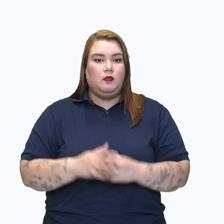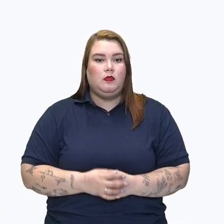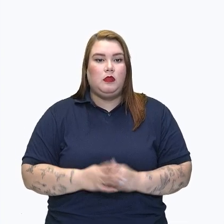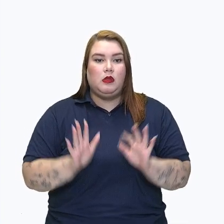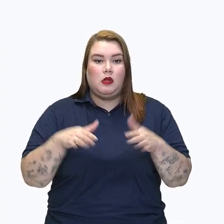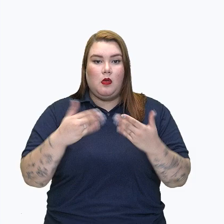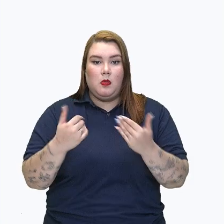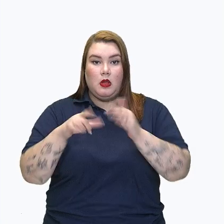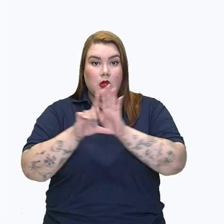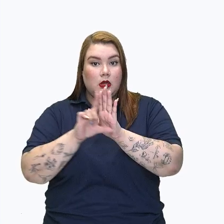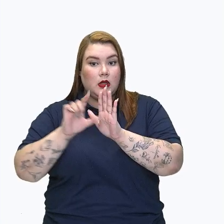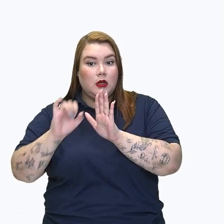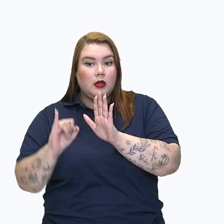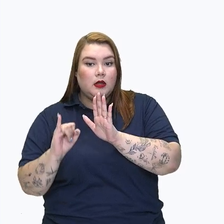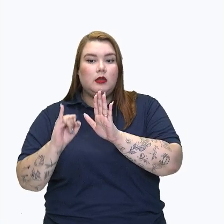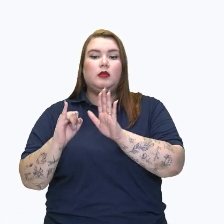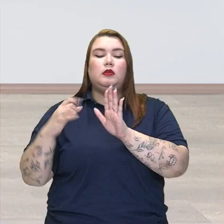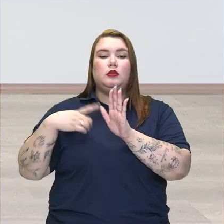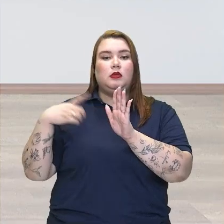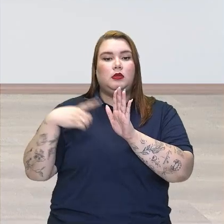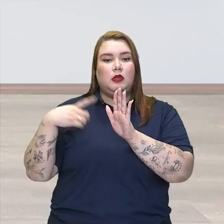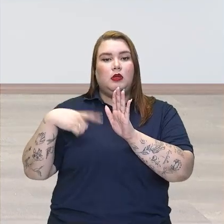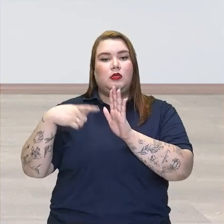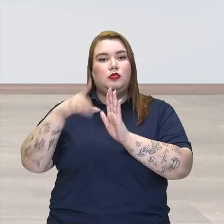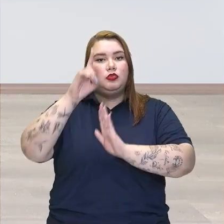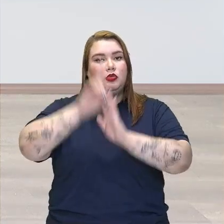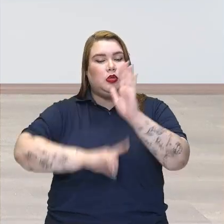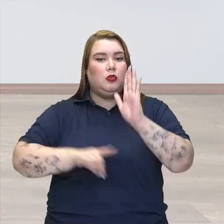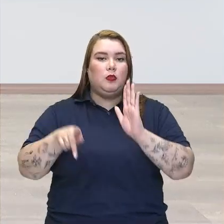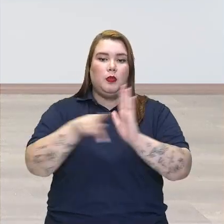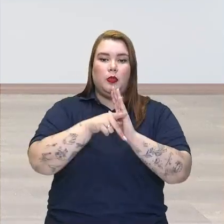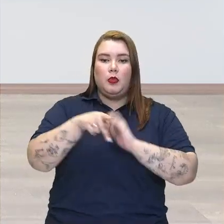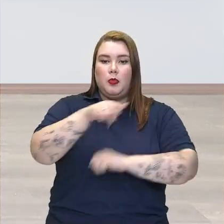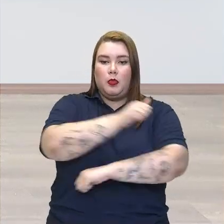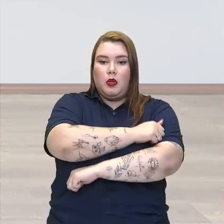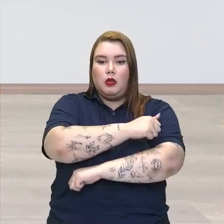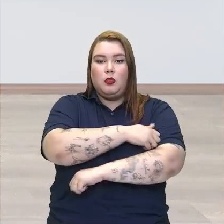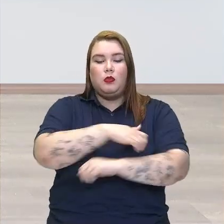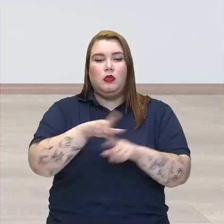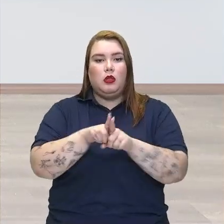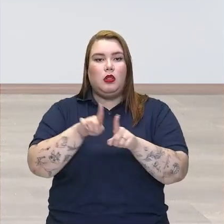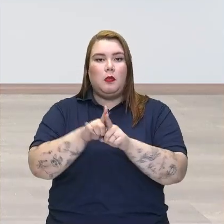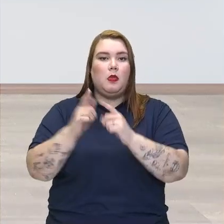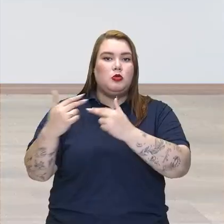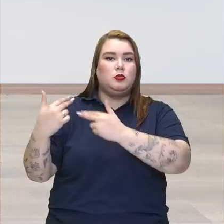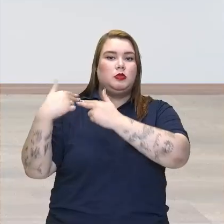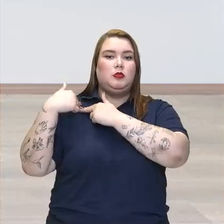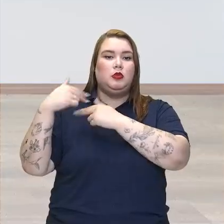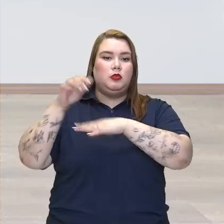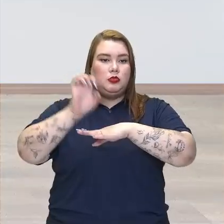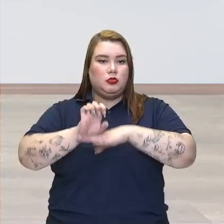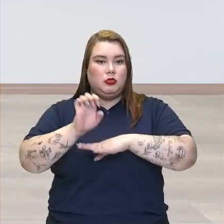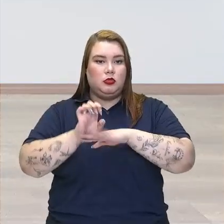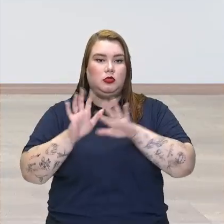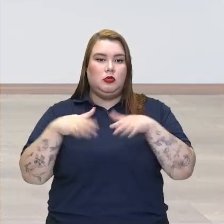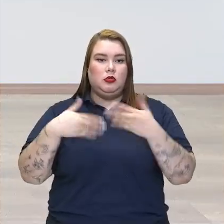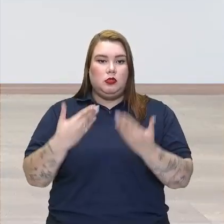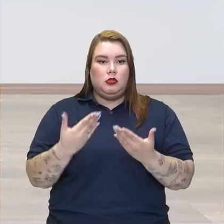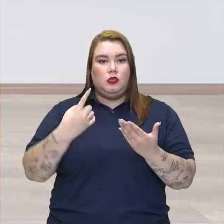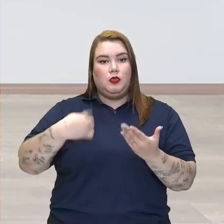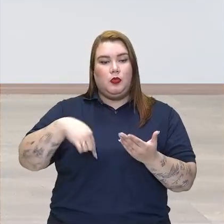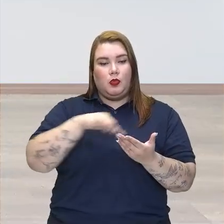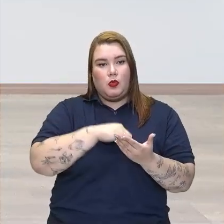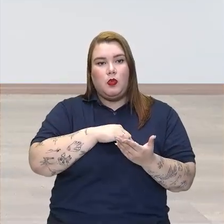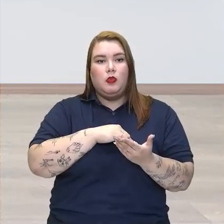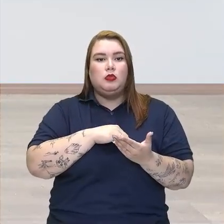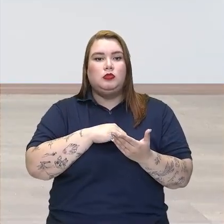né, ela passa a ser um direito do estudante, né, e um dever do Estado. Então, a gente, nessa tentativa, né, atendendo